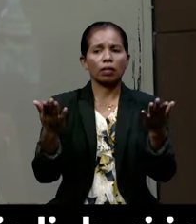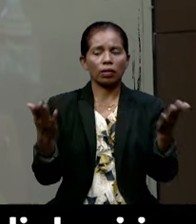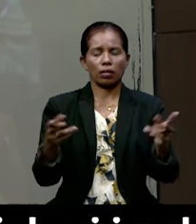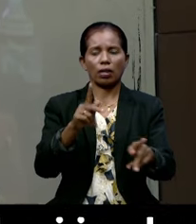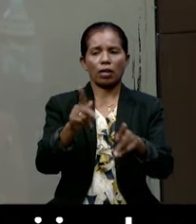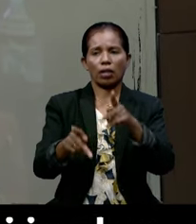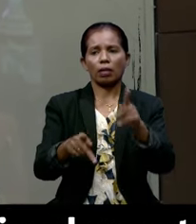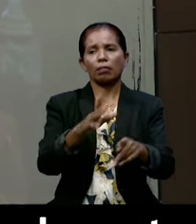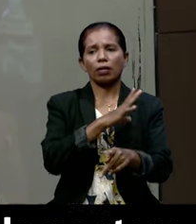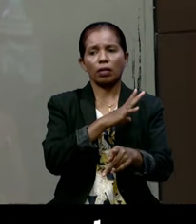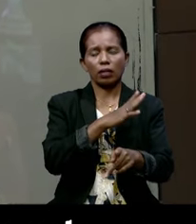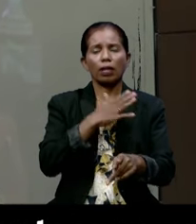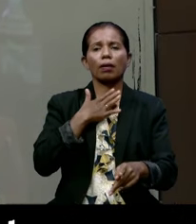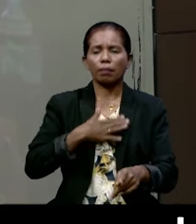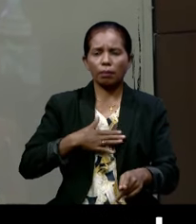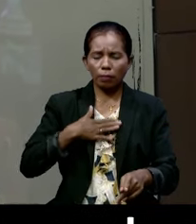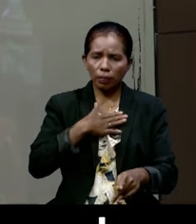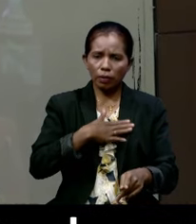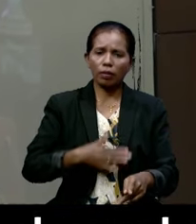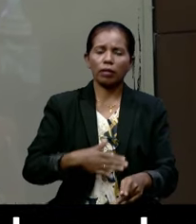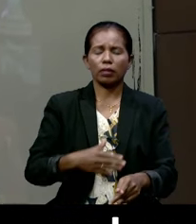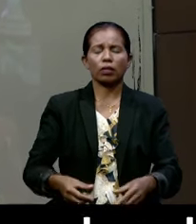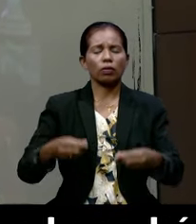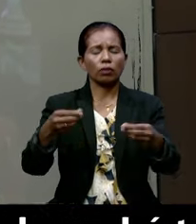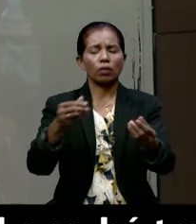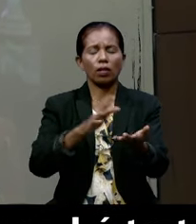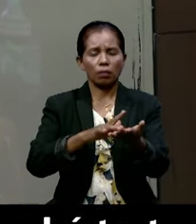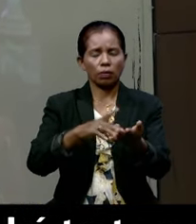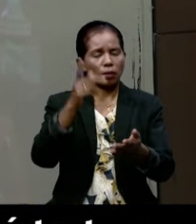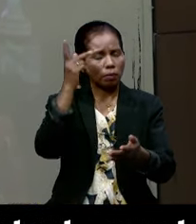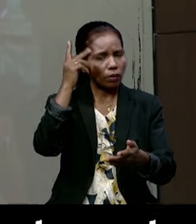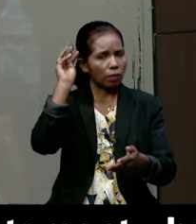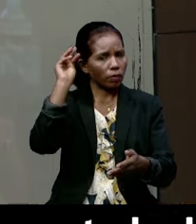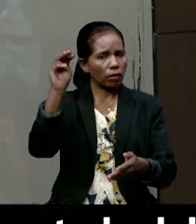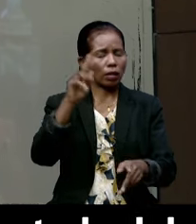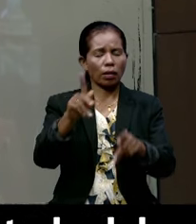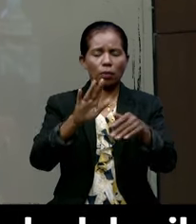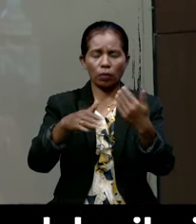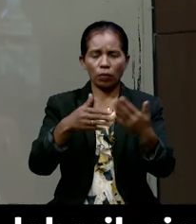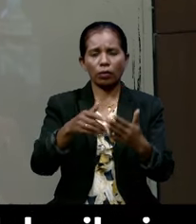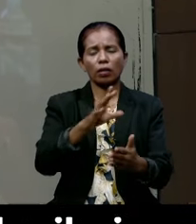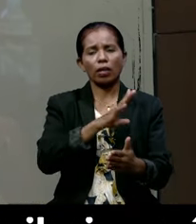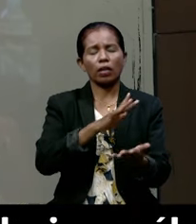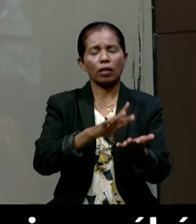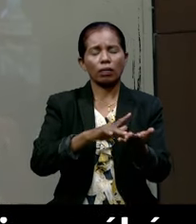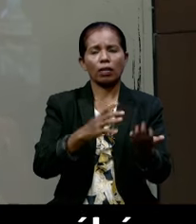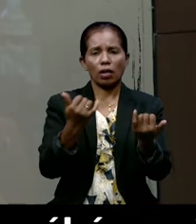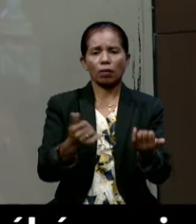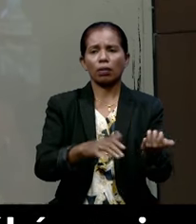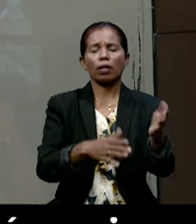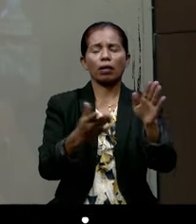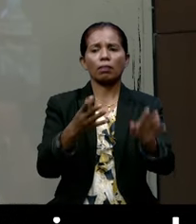povo rein. Favor, ida vice ministro, tu hatu lalais, primeiro ministro, ema rein, aimoruk ne, iha nebe, ema mate rarao kona